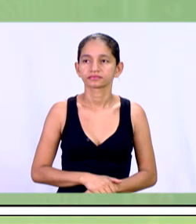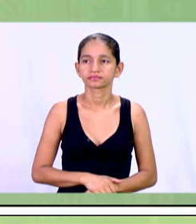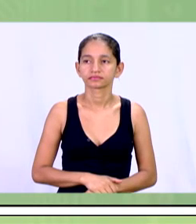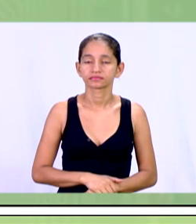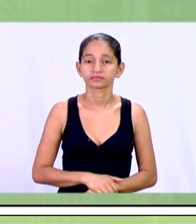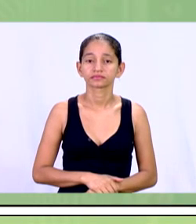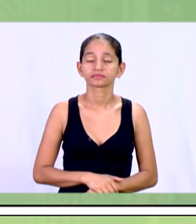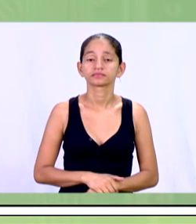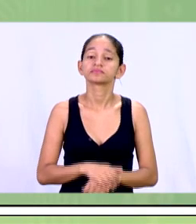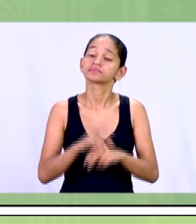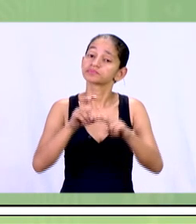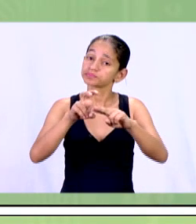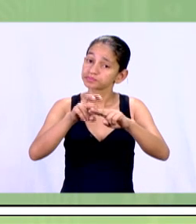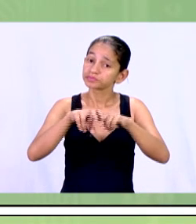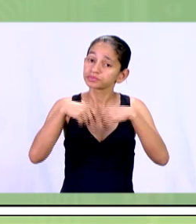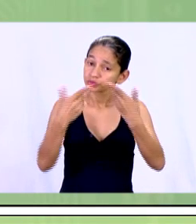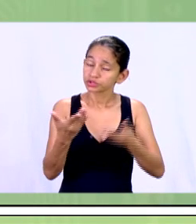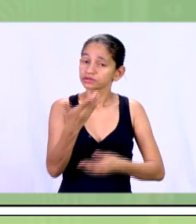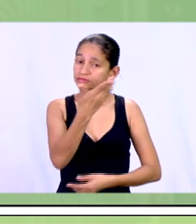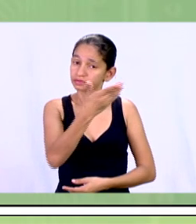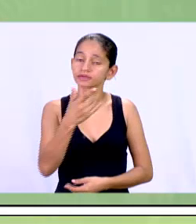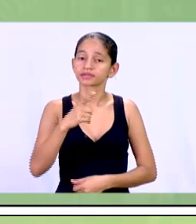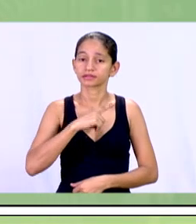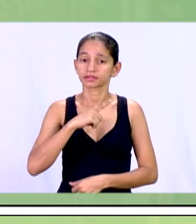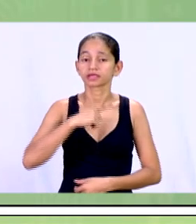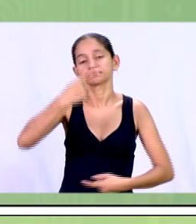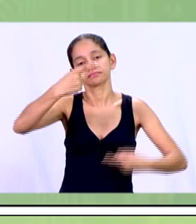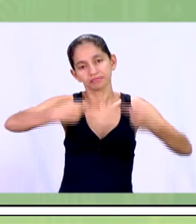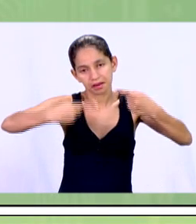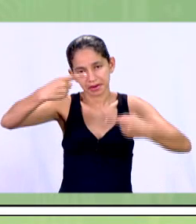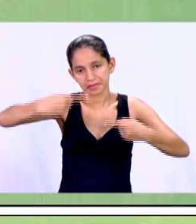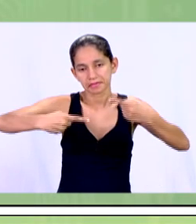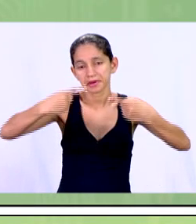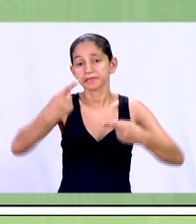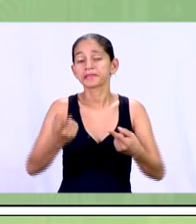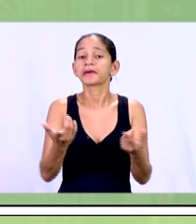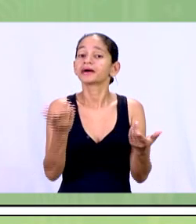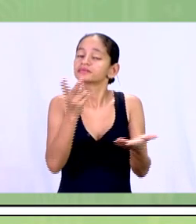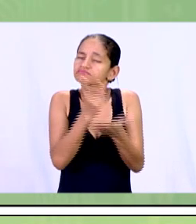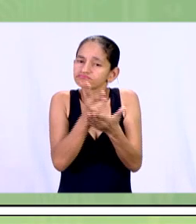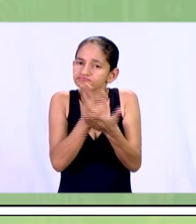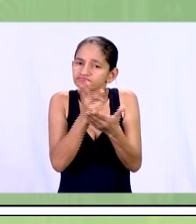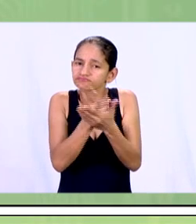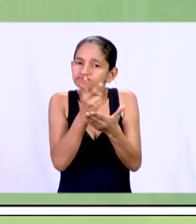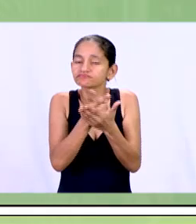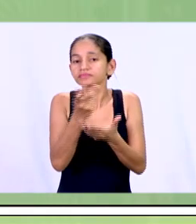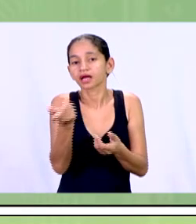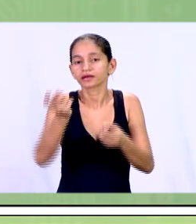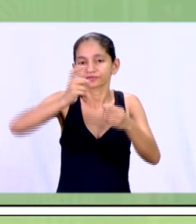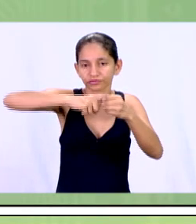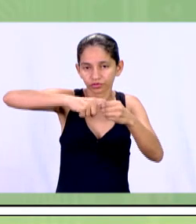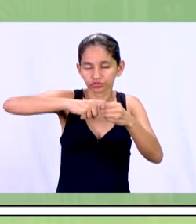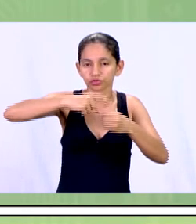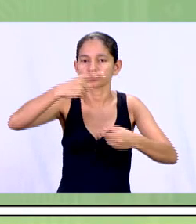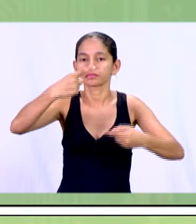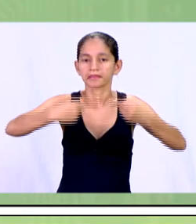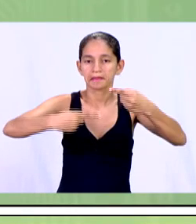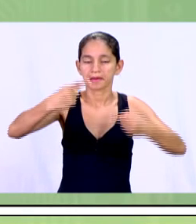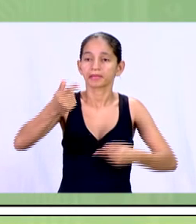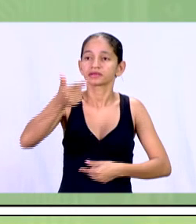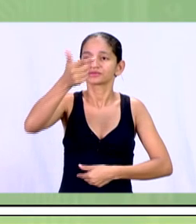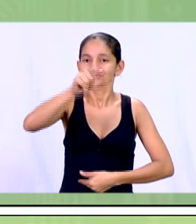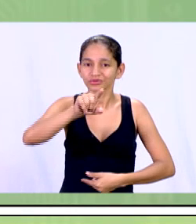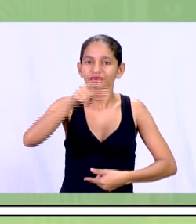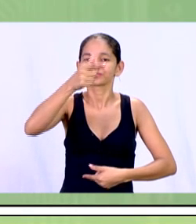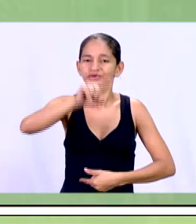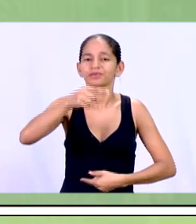Essa ética, portanto, ela traz uma reflexão política, né? Por isso que eu estava repetindo bastante